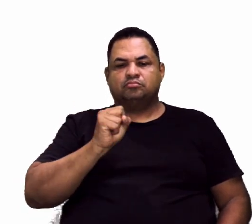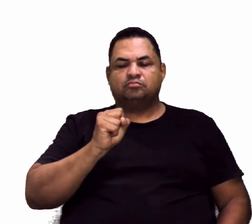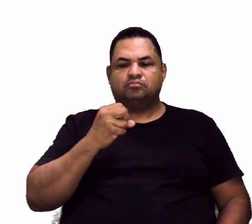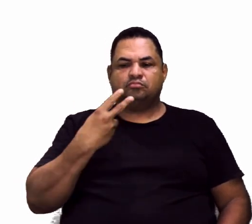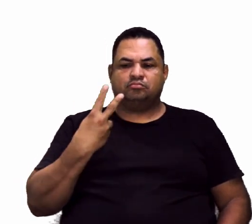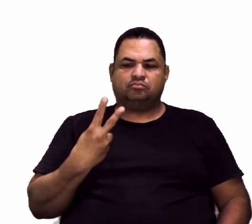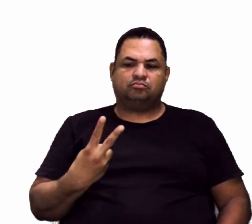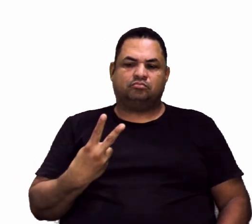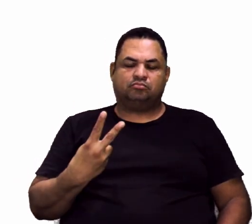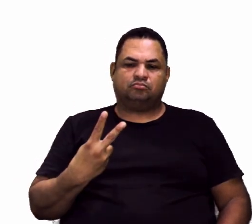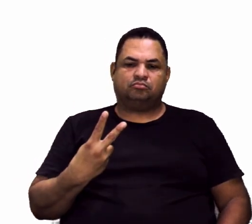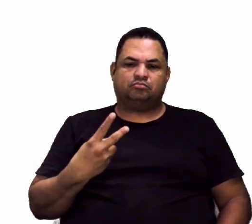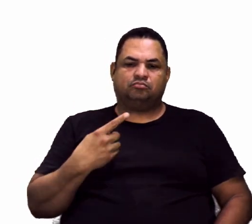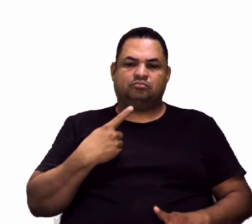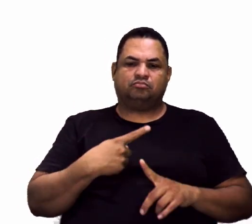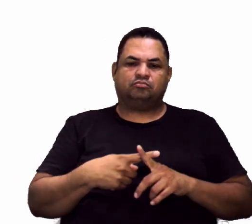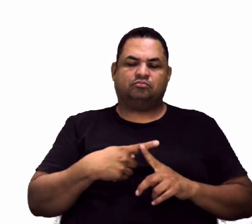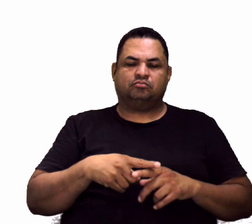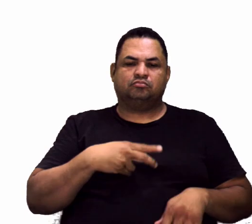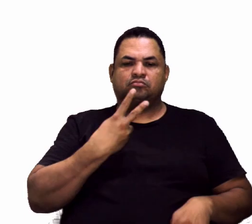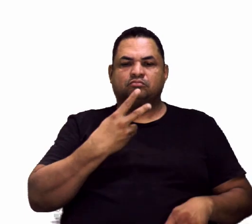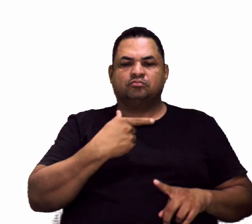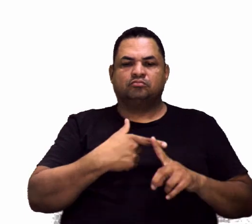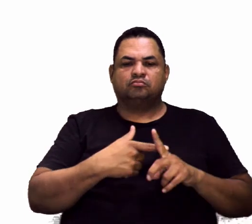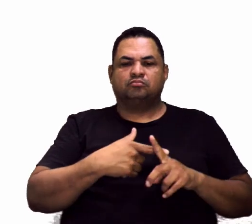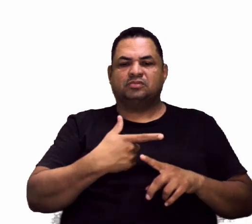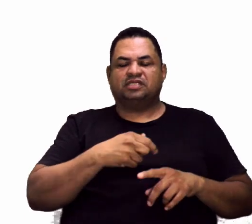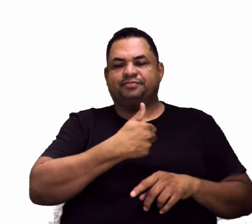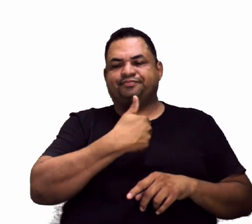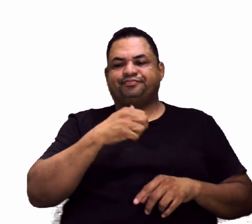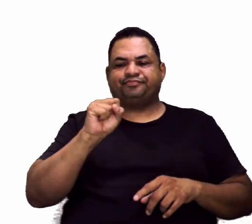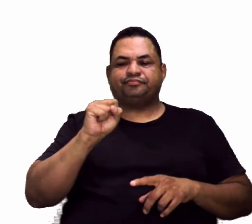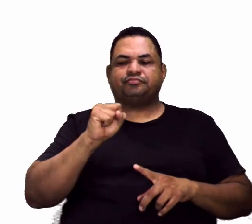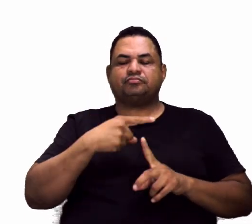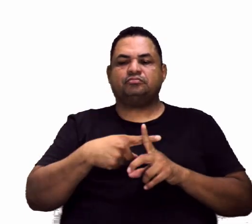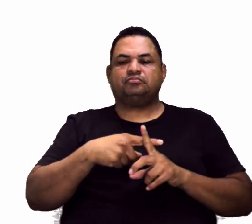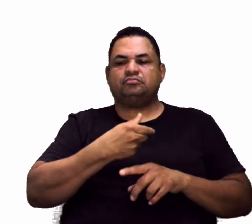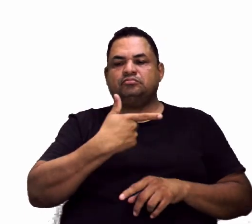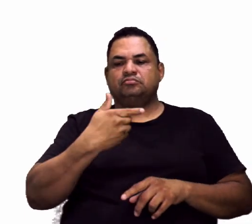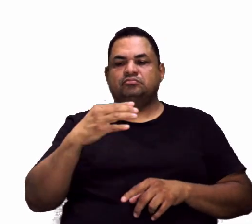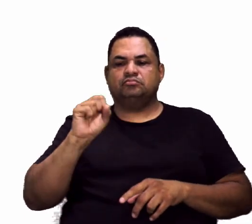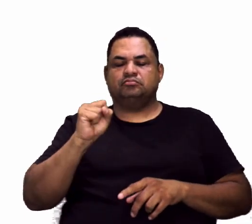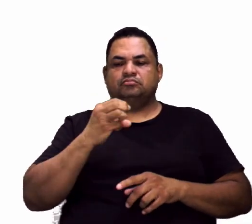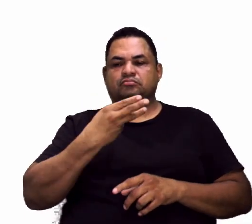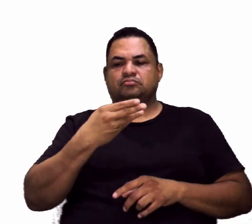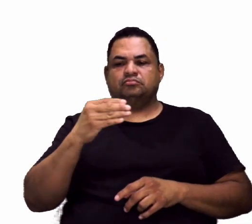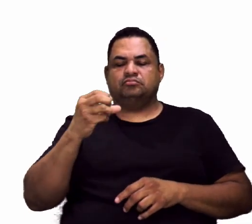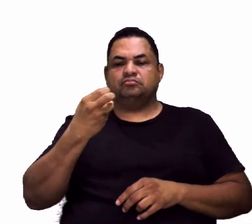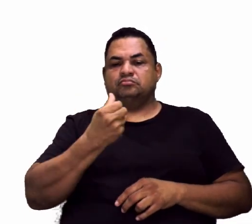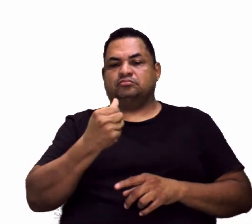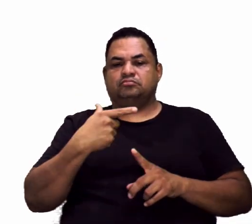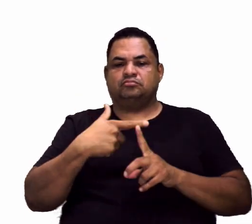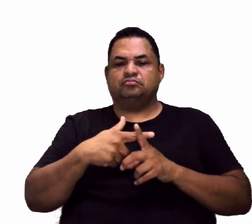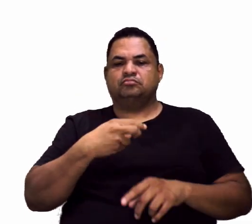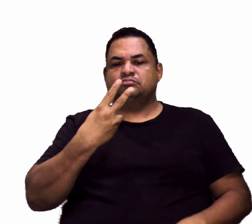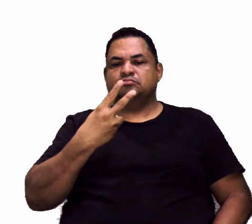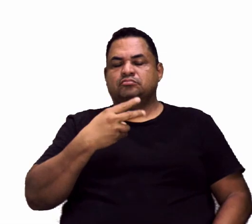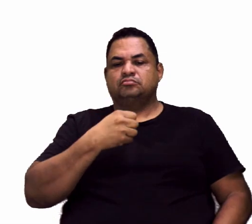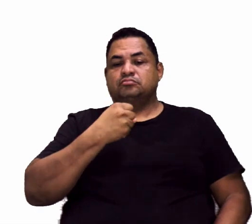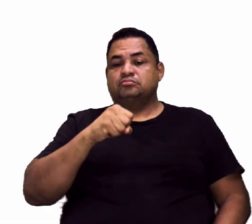5s2. Por quê? 2 e 2, 4, 10, 12, 18, 28, 30, 36 e